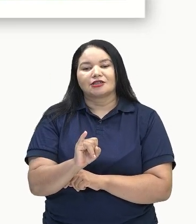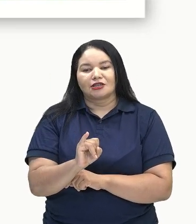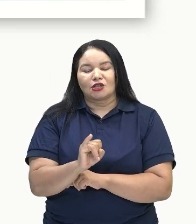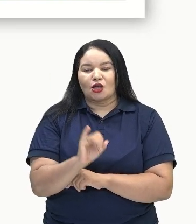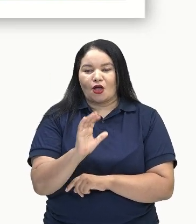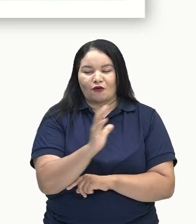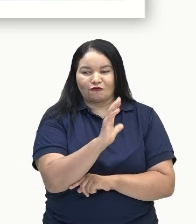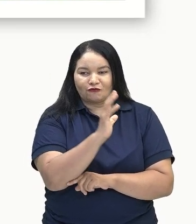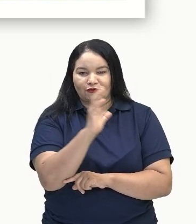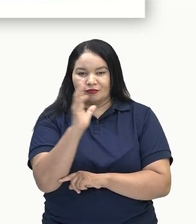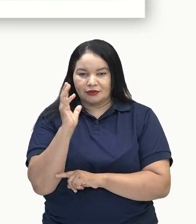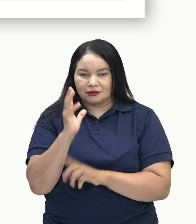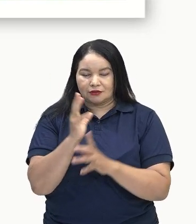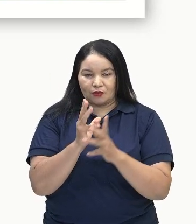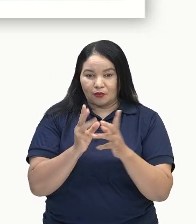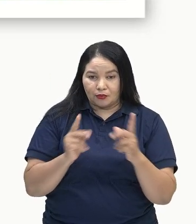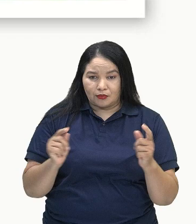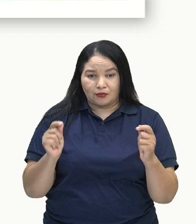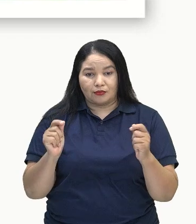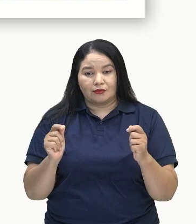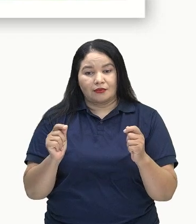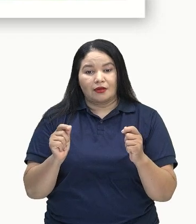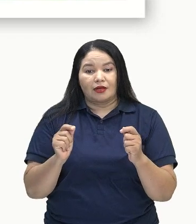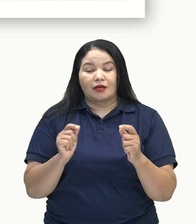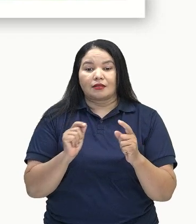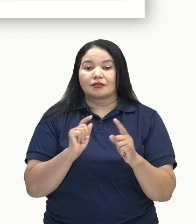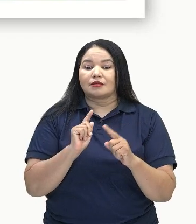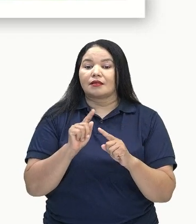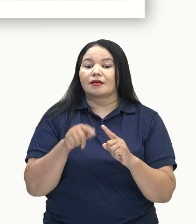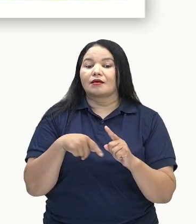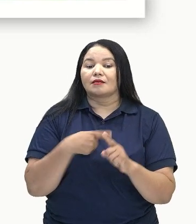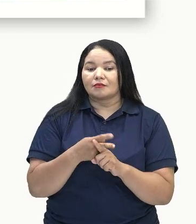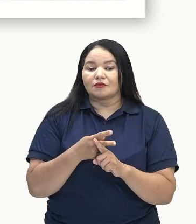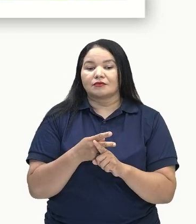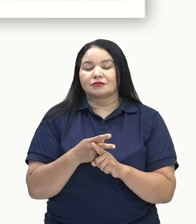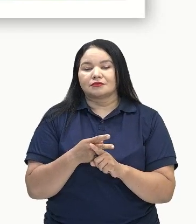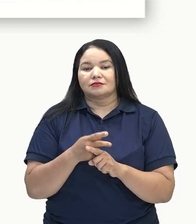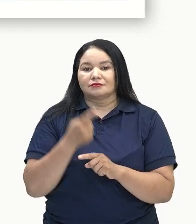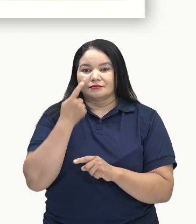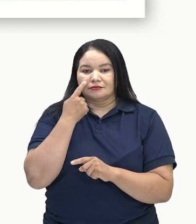floresta desaparecesse, né? If the forest disappeared,